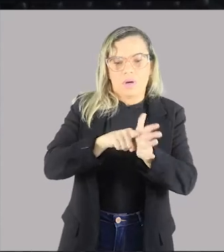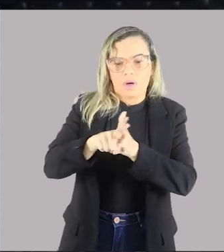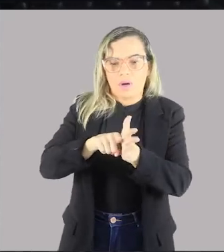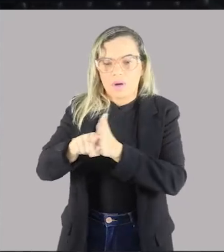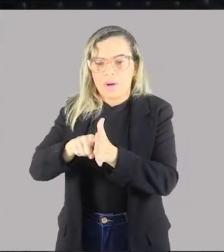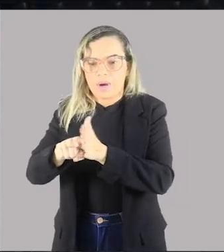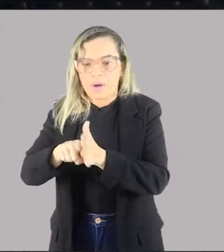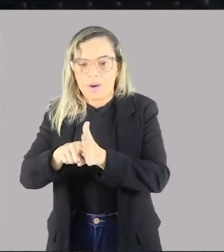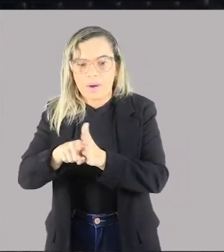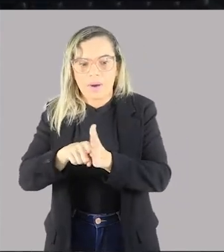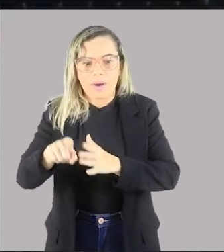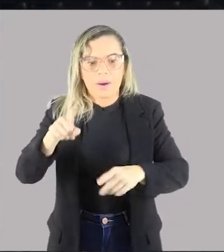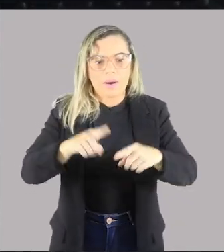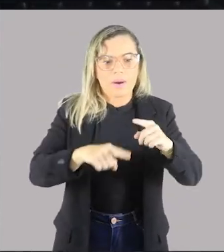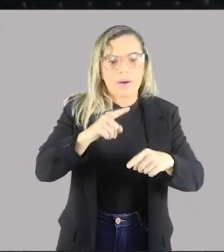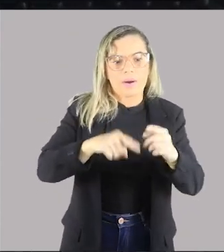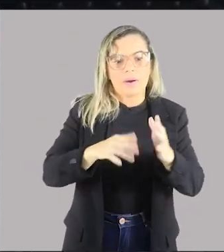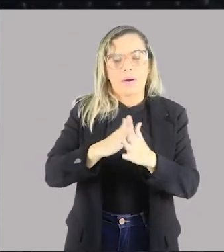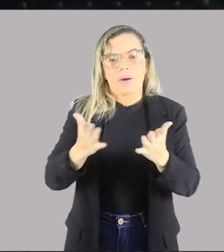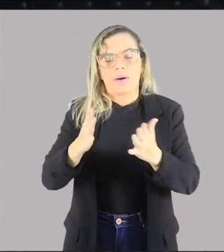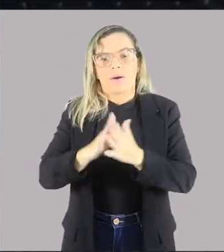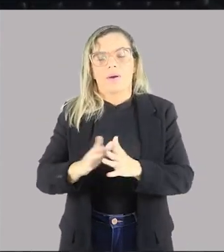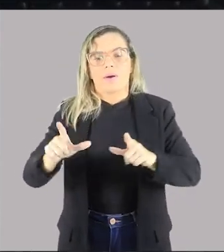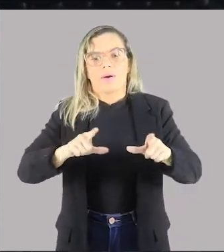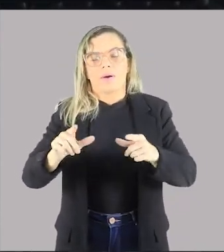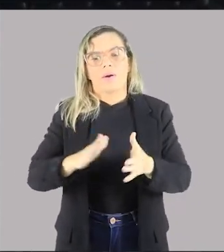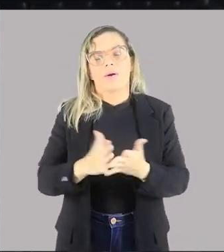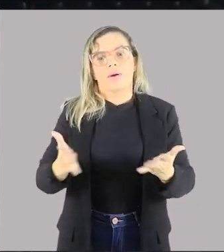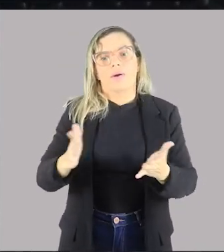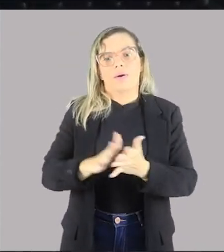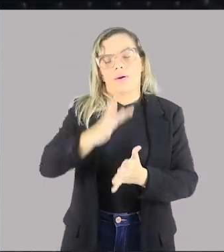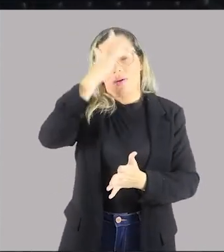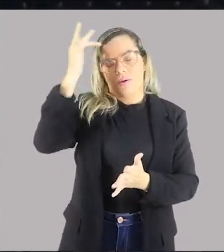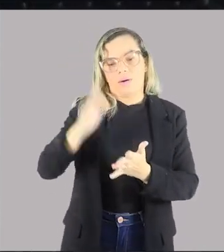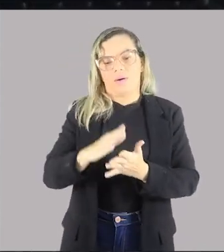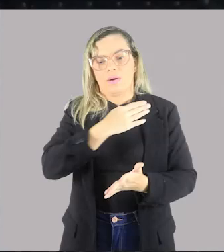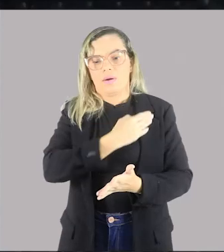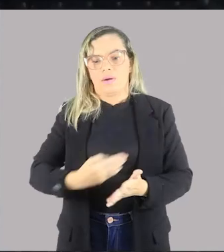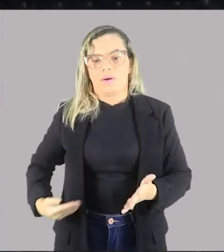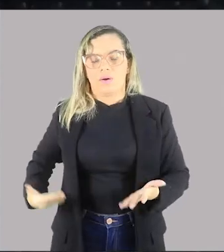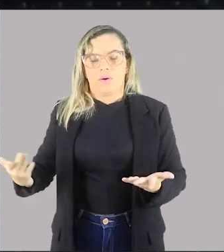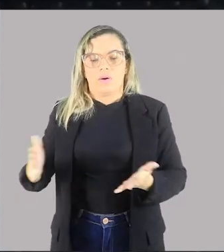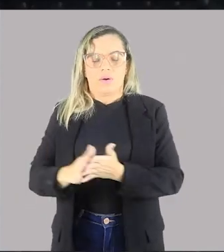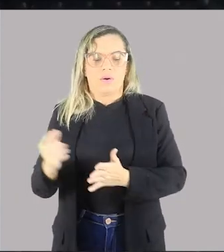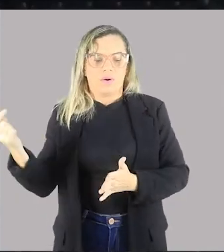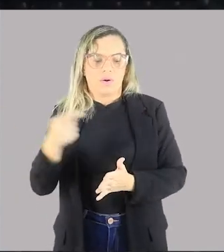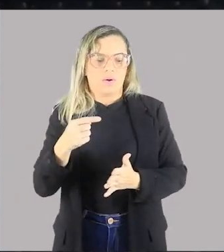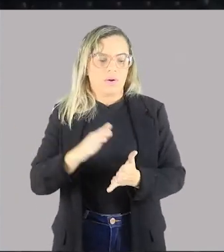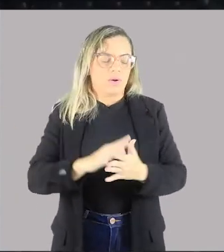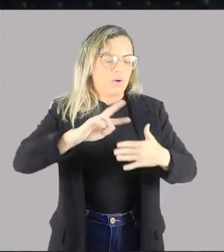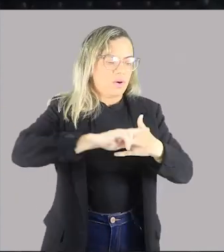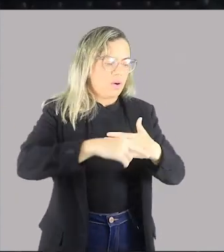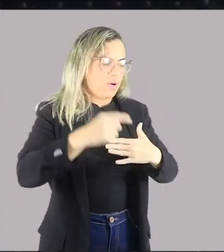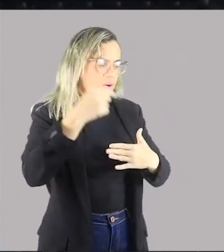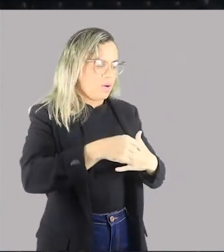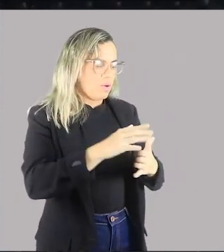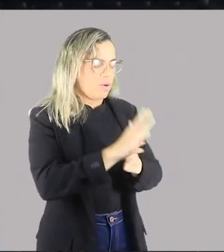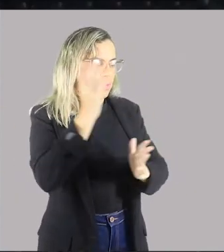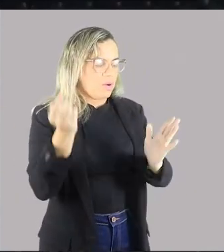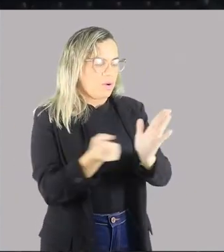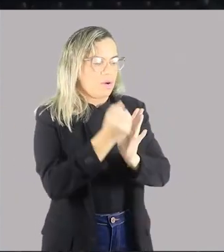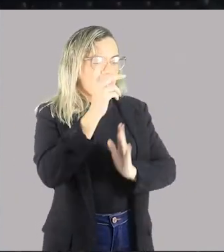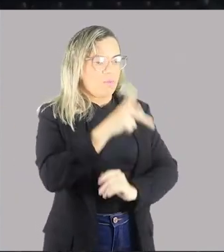caso tenha havido danos ao serviço público, tenha havido danos ao patrimônio público.